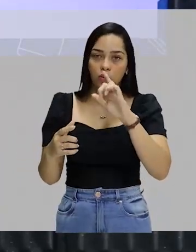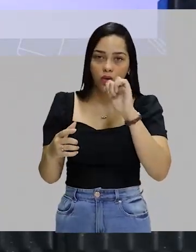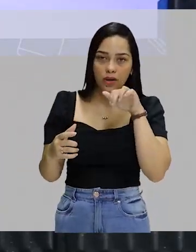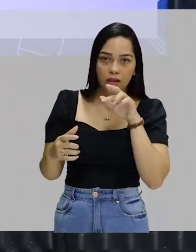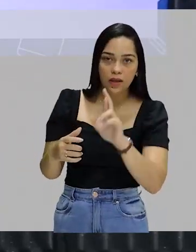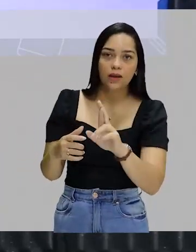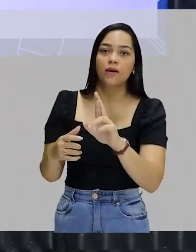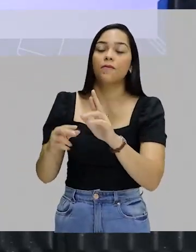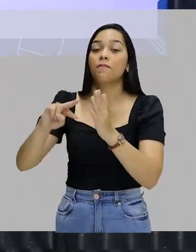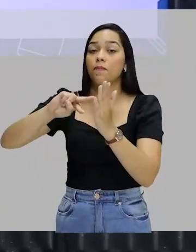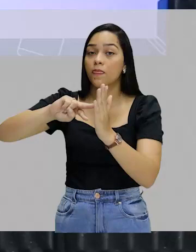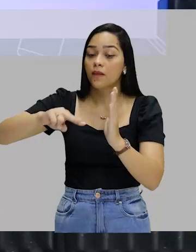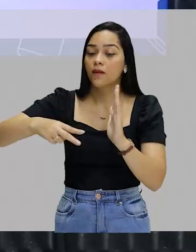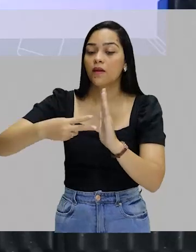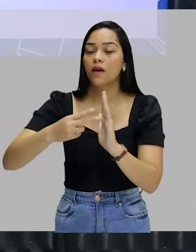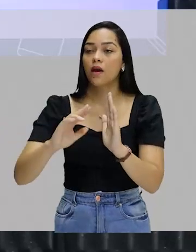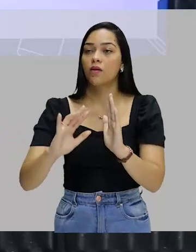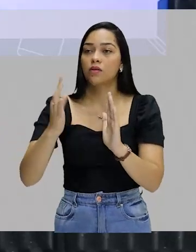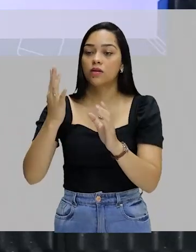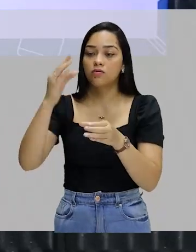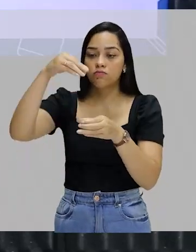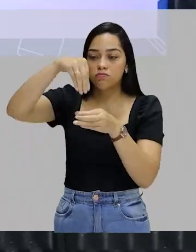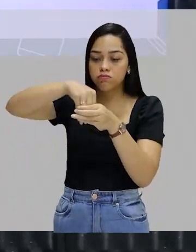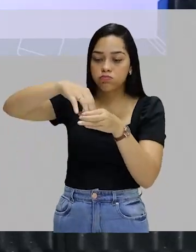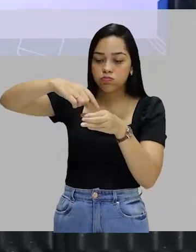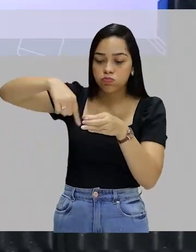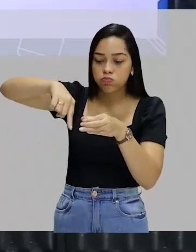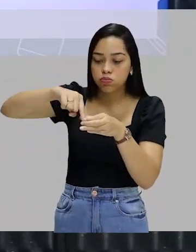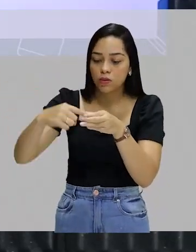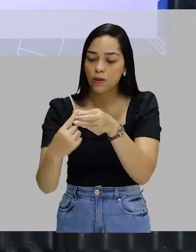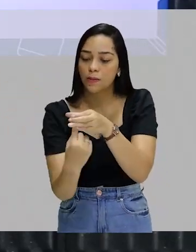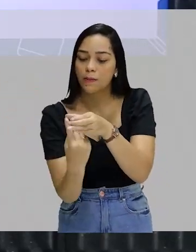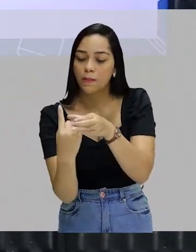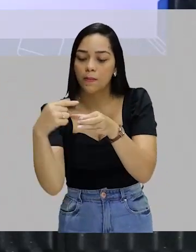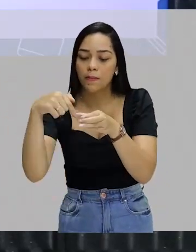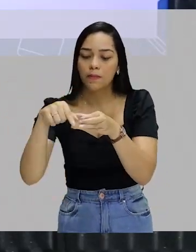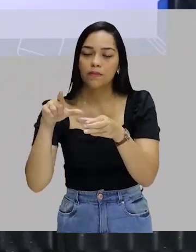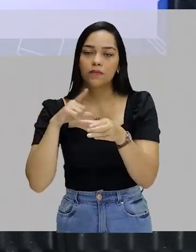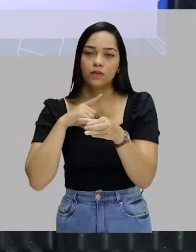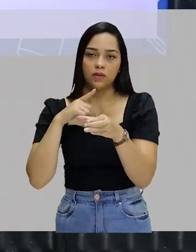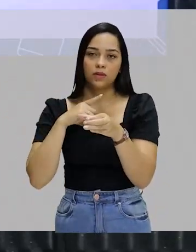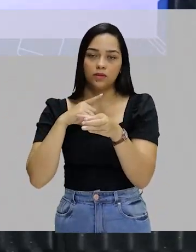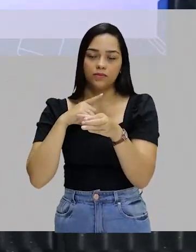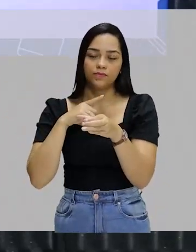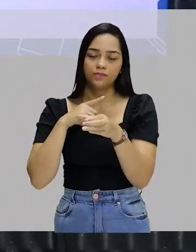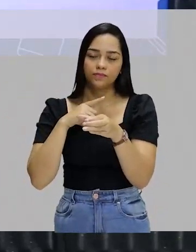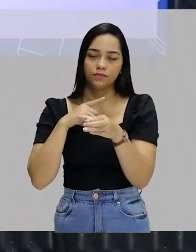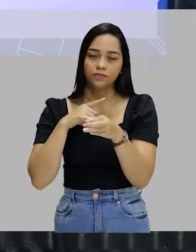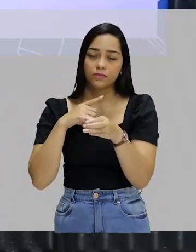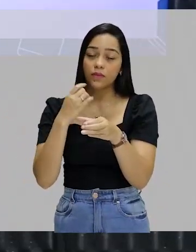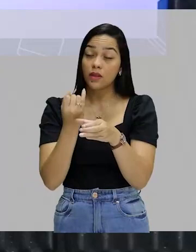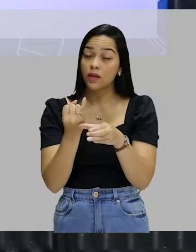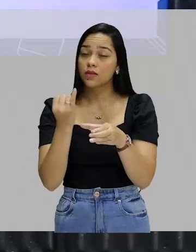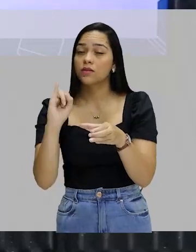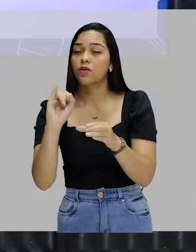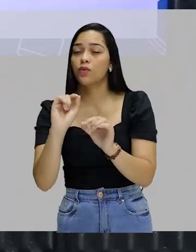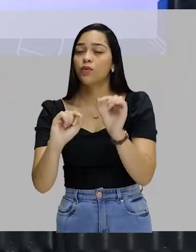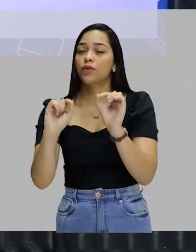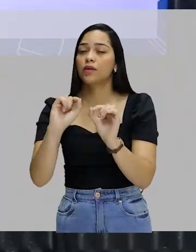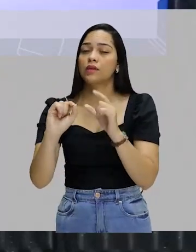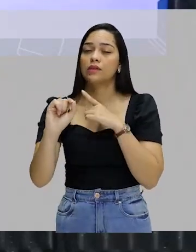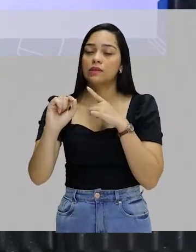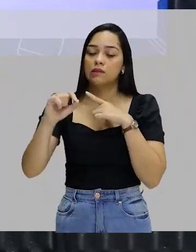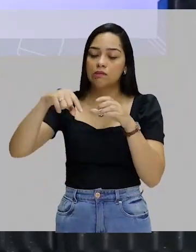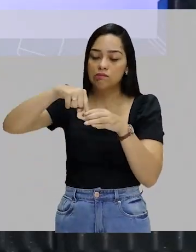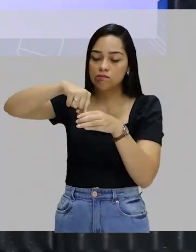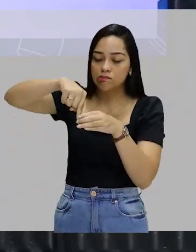ou seja, acontece lá na intimidade da matéria, no núcleo. E se a gente mexe